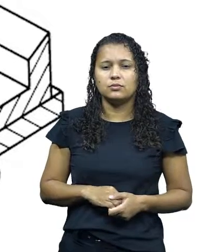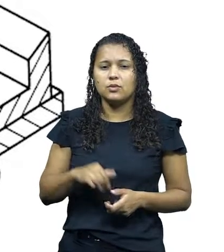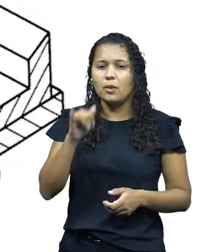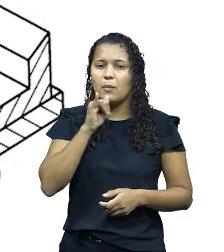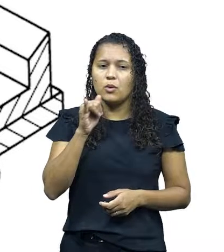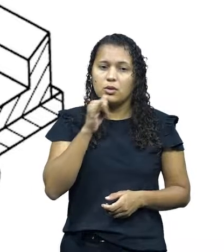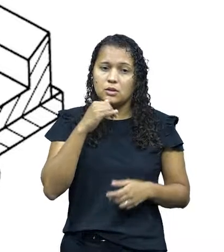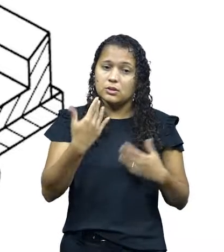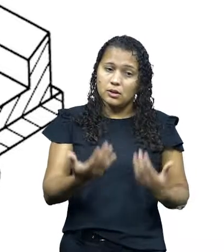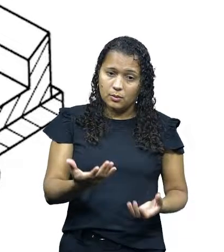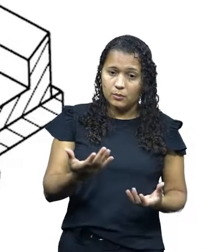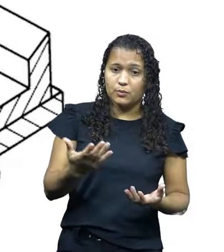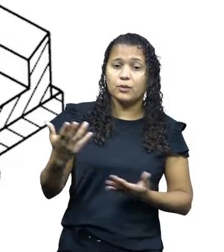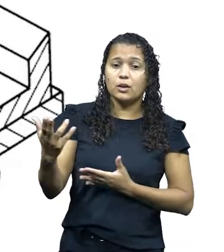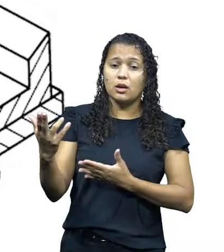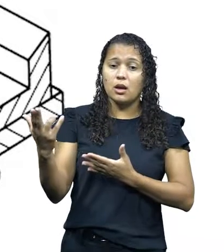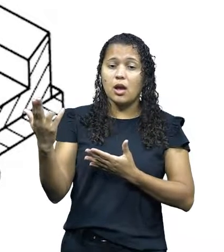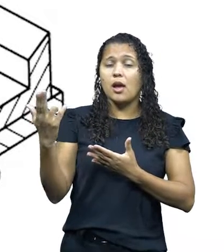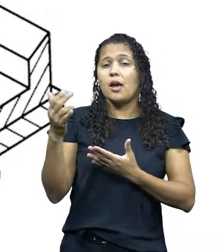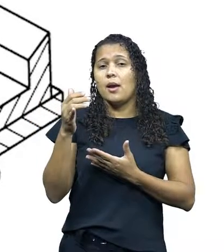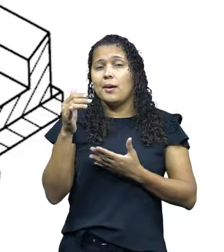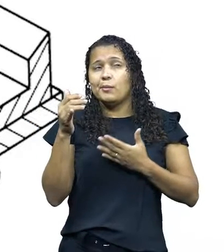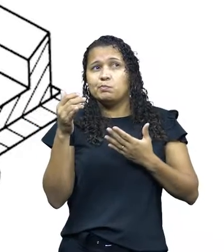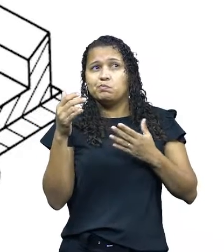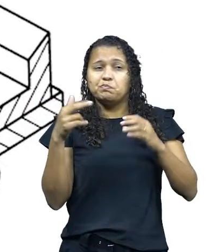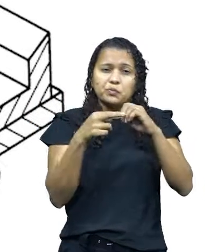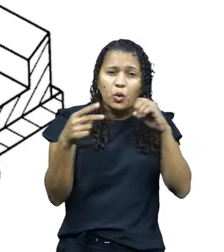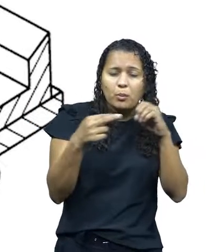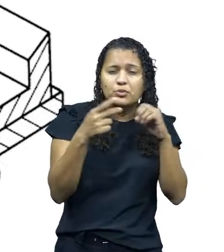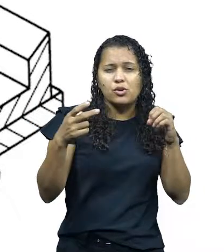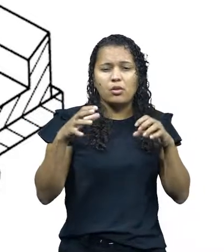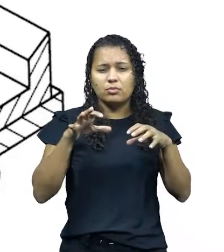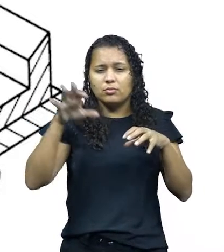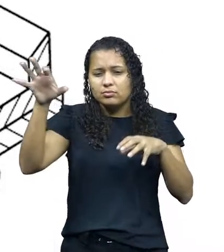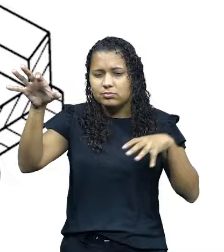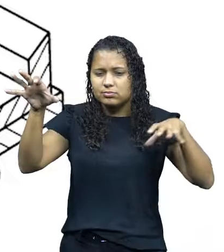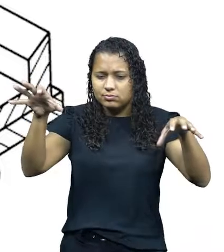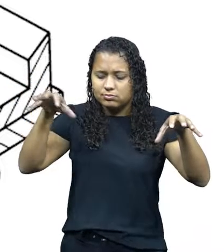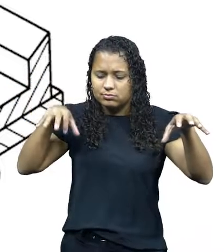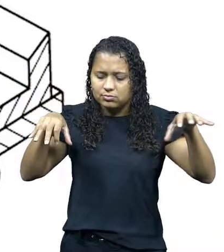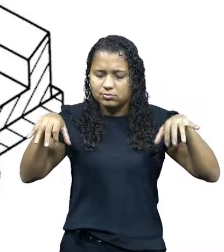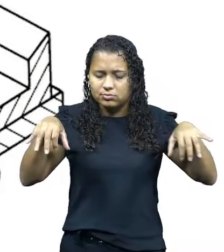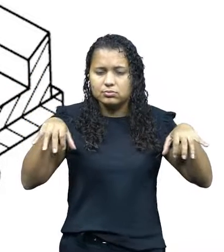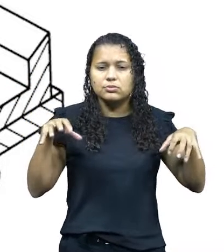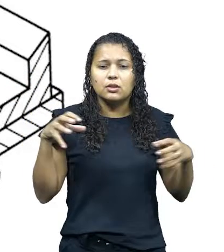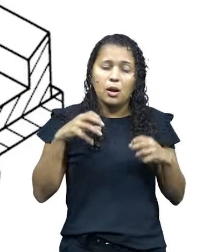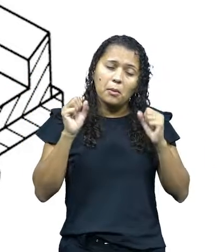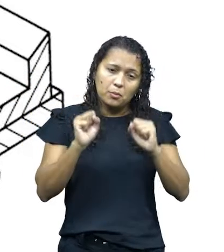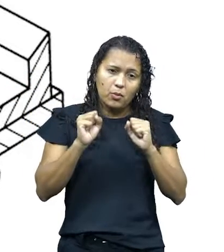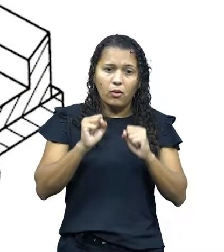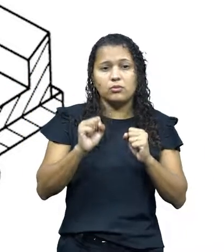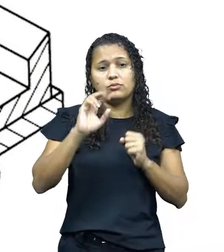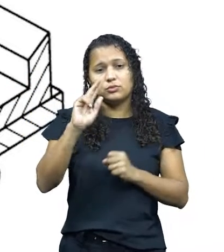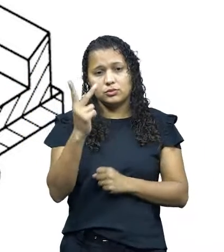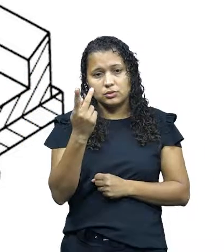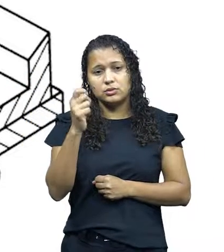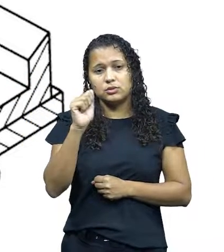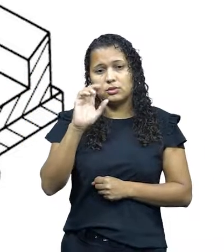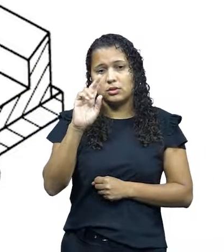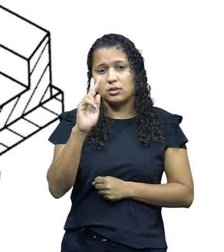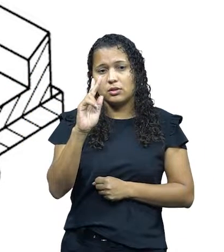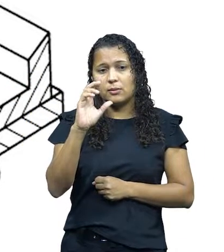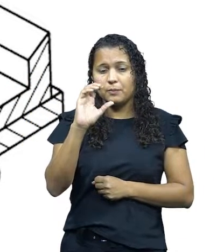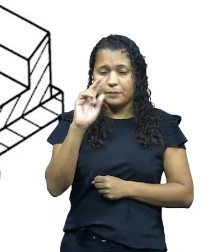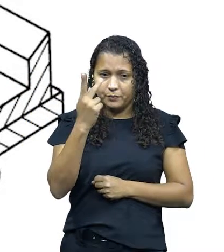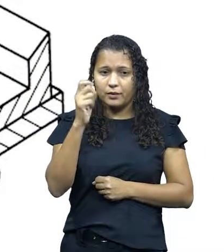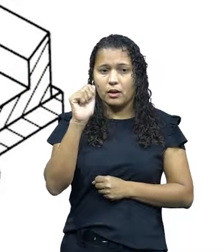Já em desenhos de conjuntos ou peças adjacentes, né, as achuras elas devem ser feitas